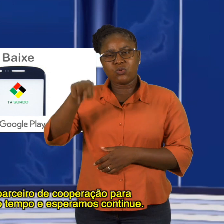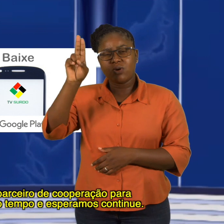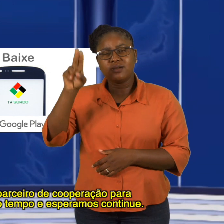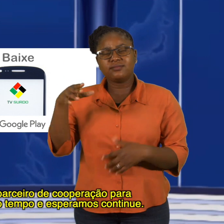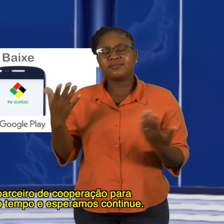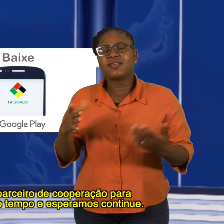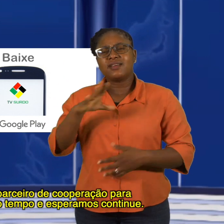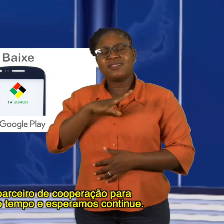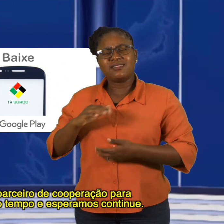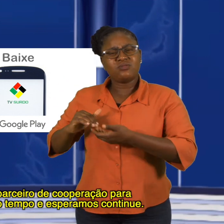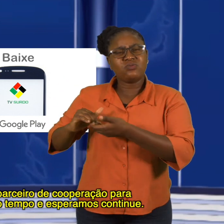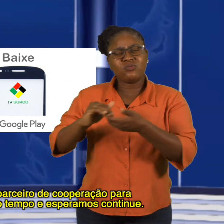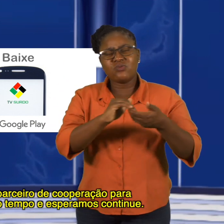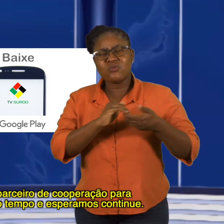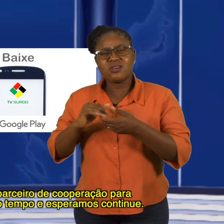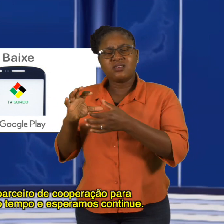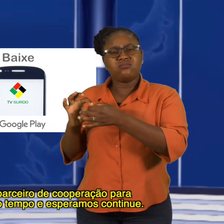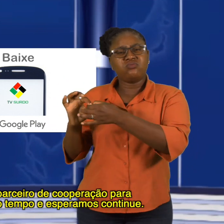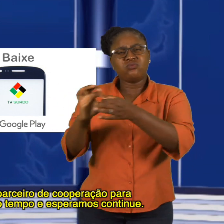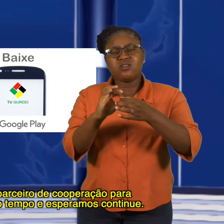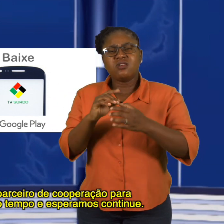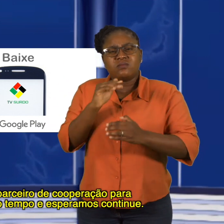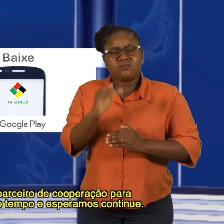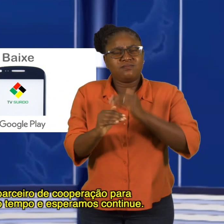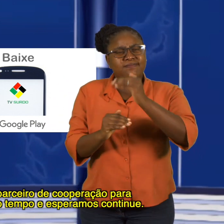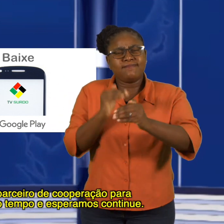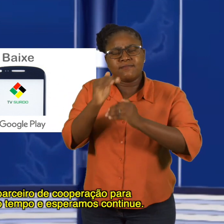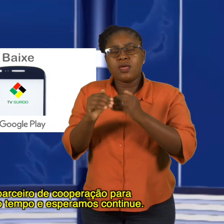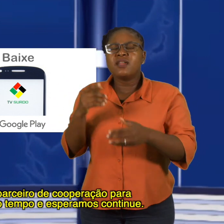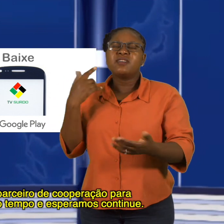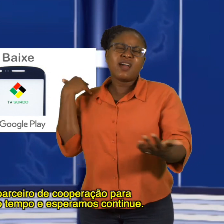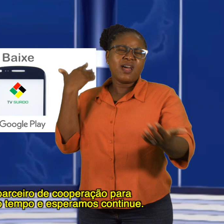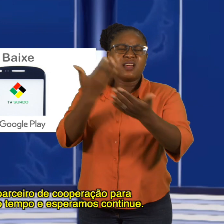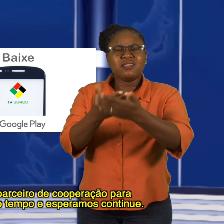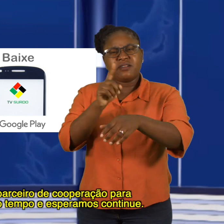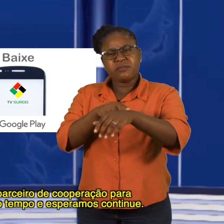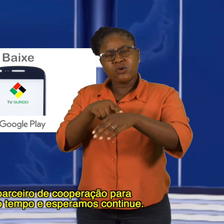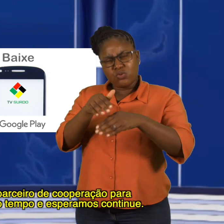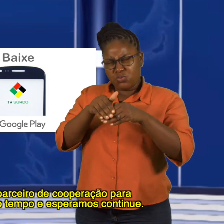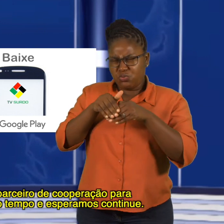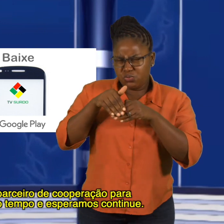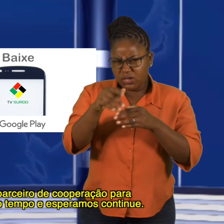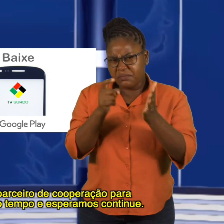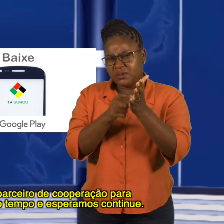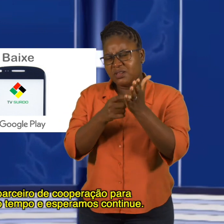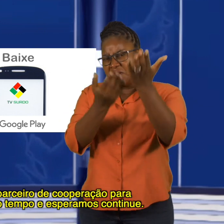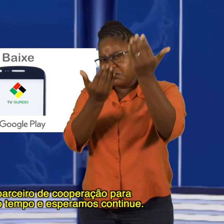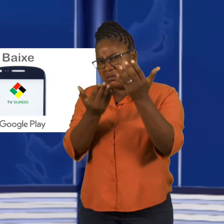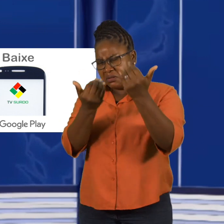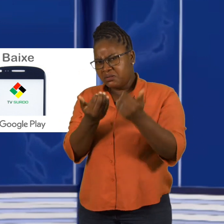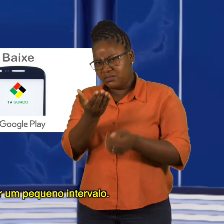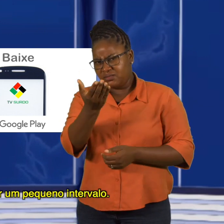A Noruega tem sido um parceiro de cooperação para o desenvolvimento há muito tempo e esperamos que continue.